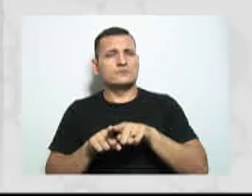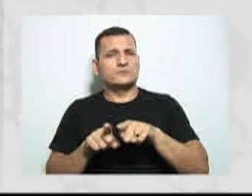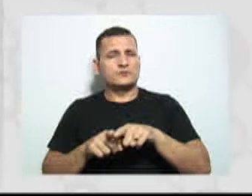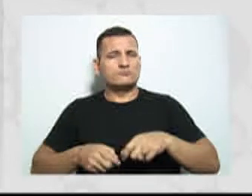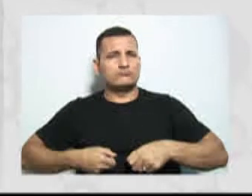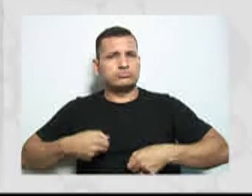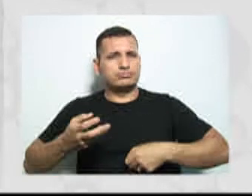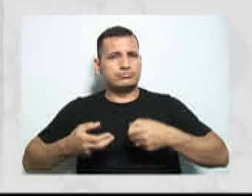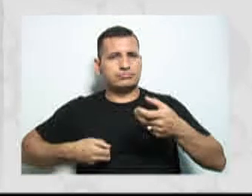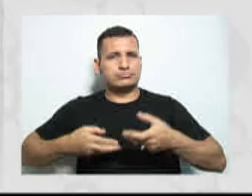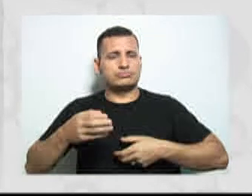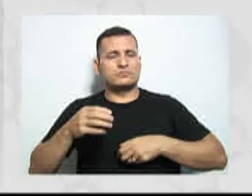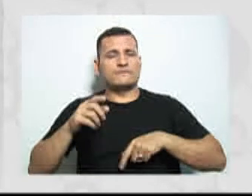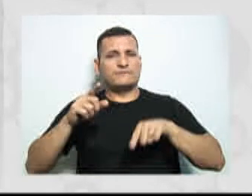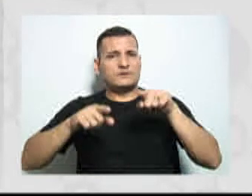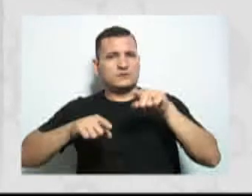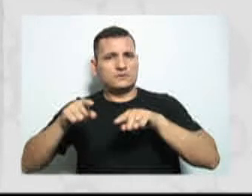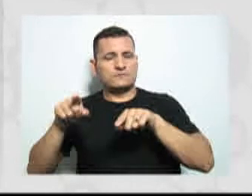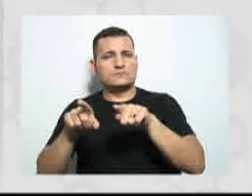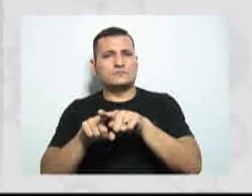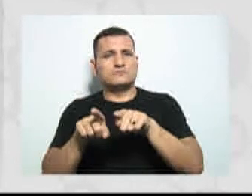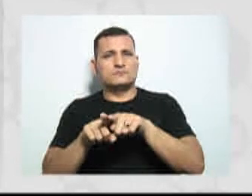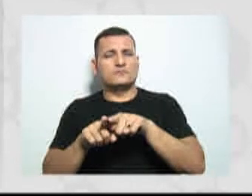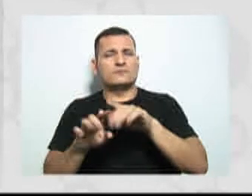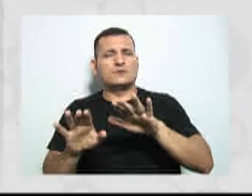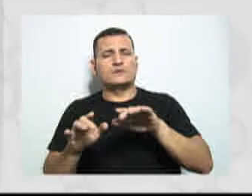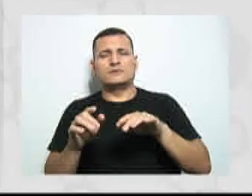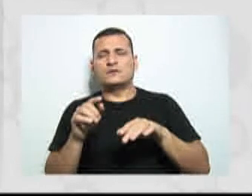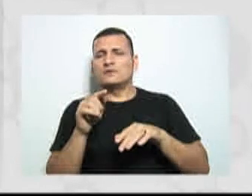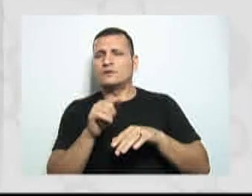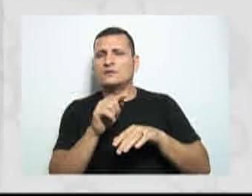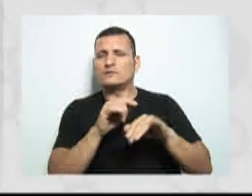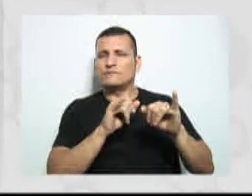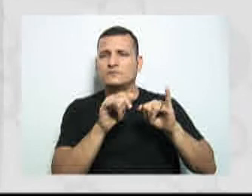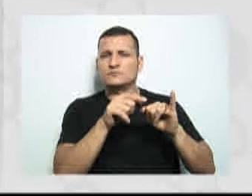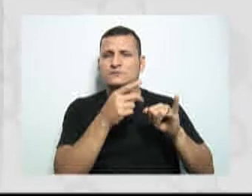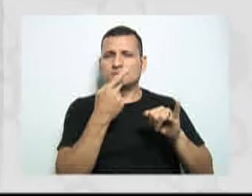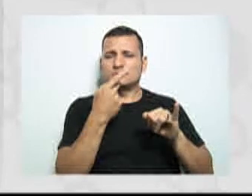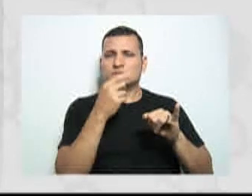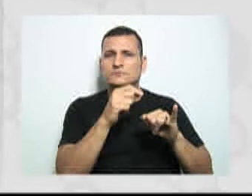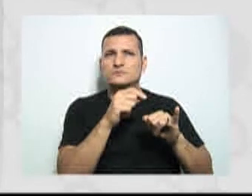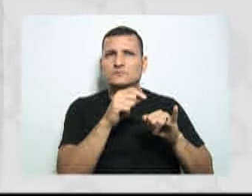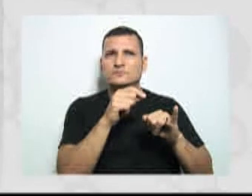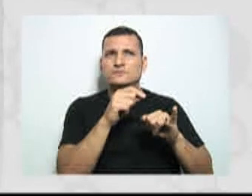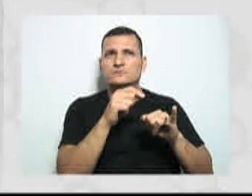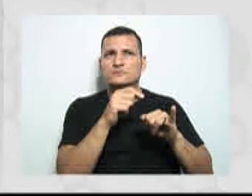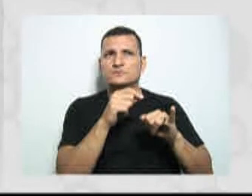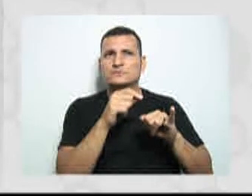variáveis. Só que lá na minha informação ela fala o quê? Que nesta simulação que nós estamos fazendo,